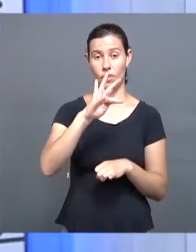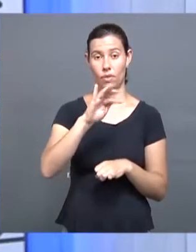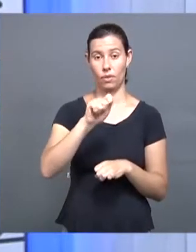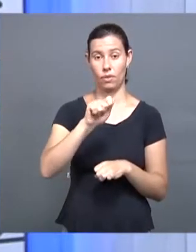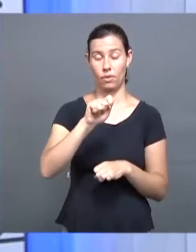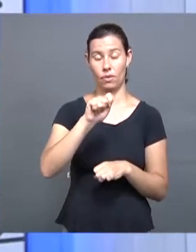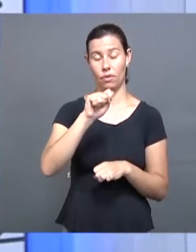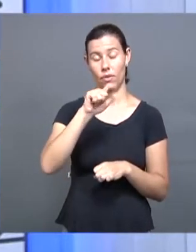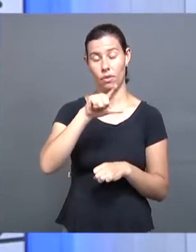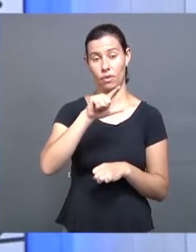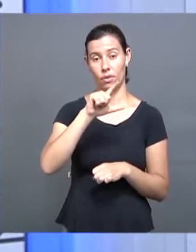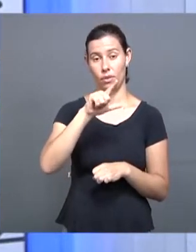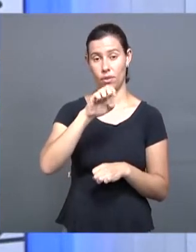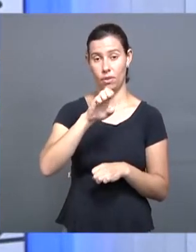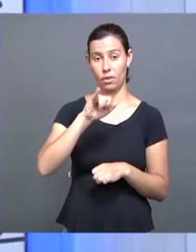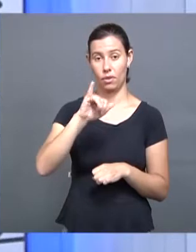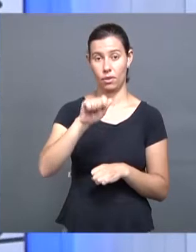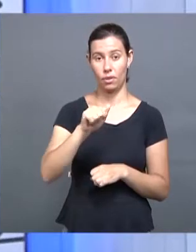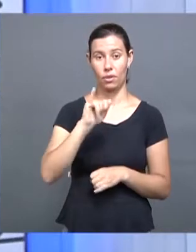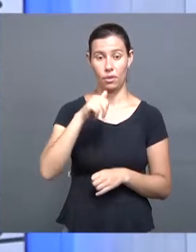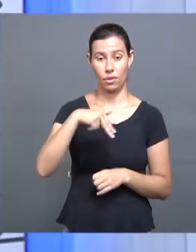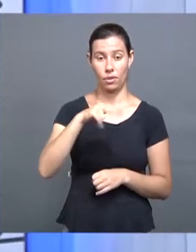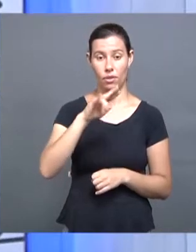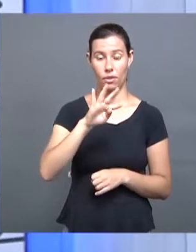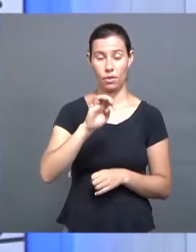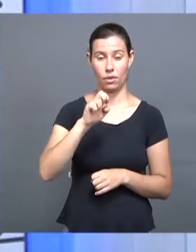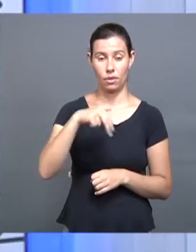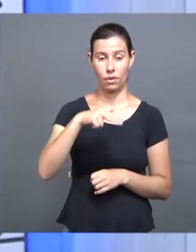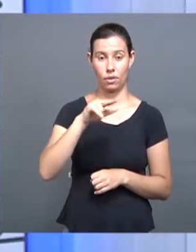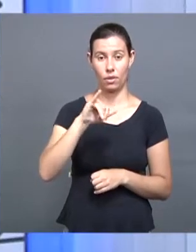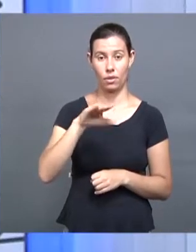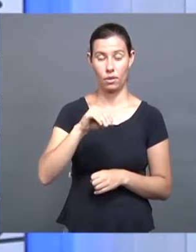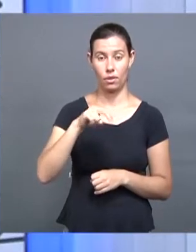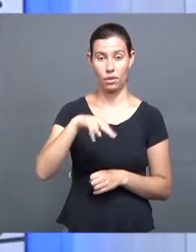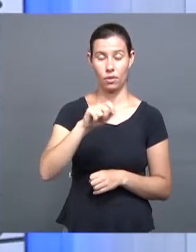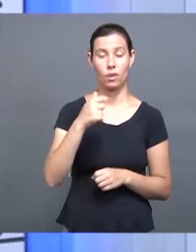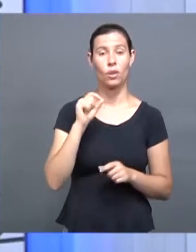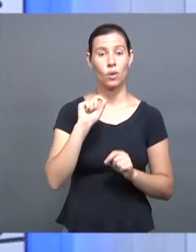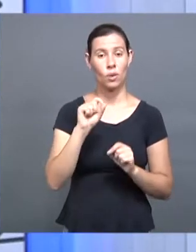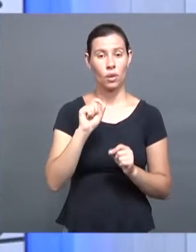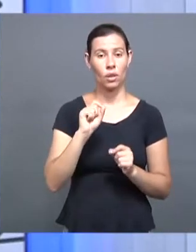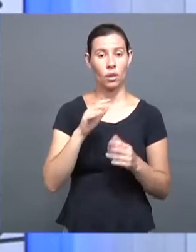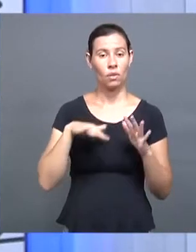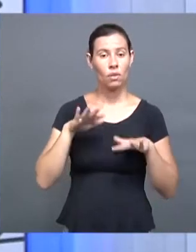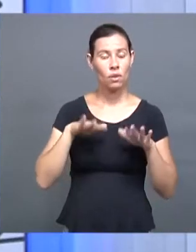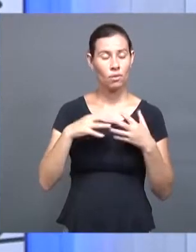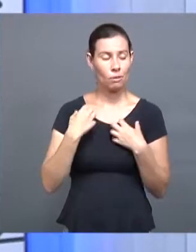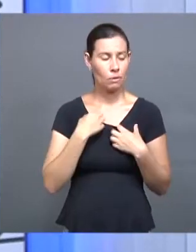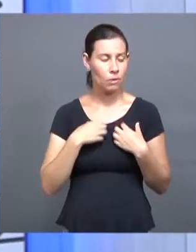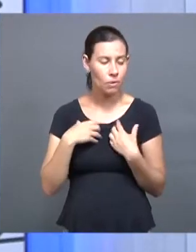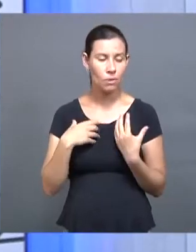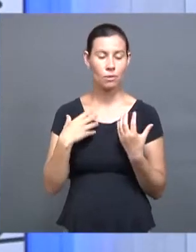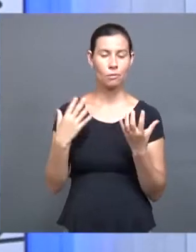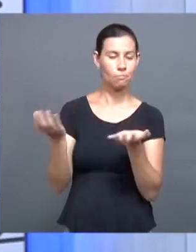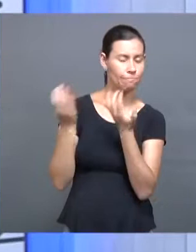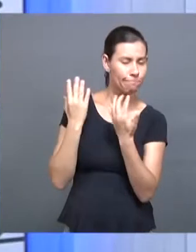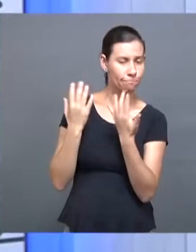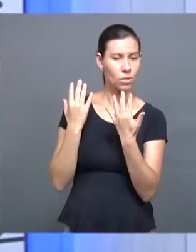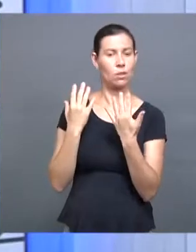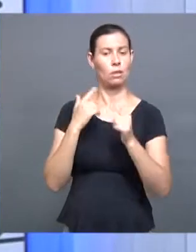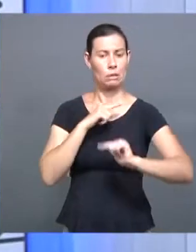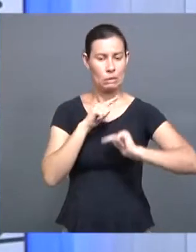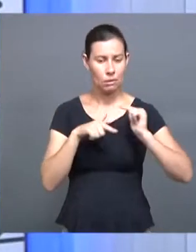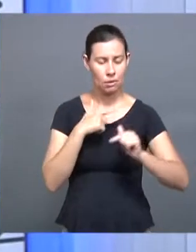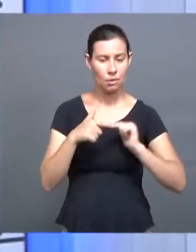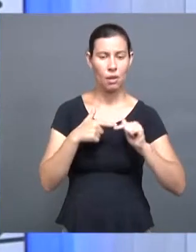principalmente. O nome não é à toa, né? É relacionada ao estresse, à carga pressórica de trabalho,